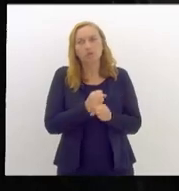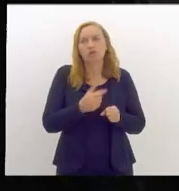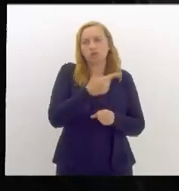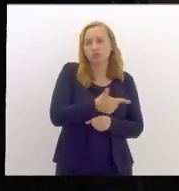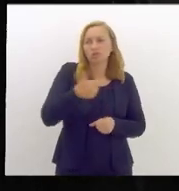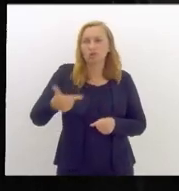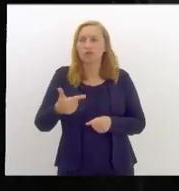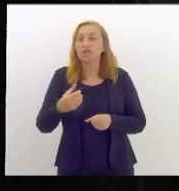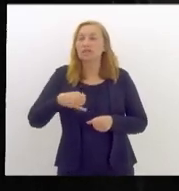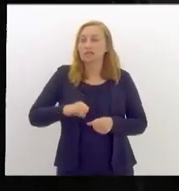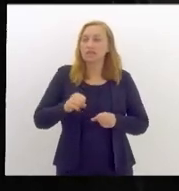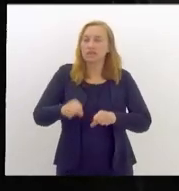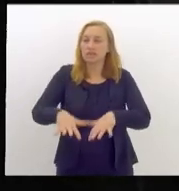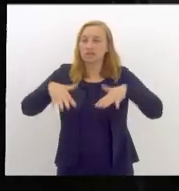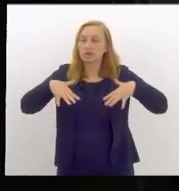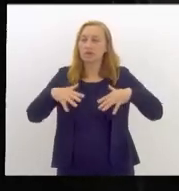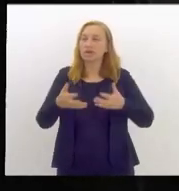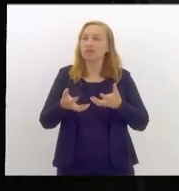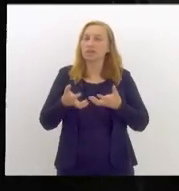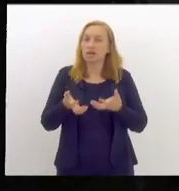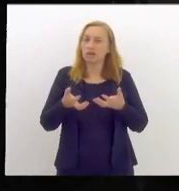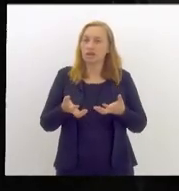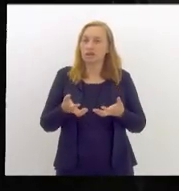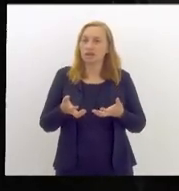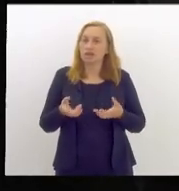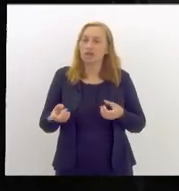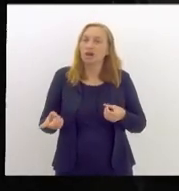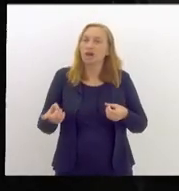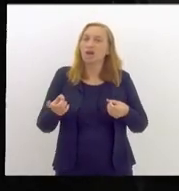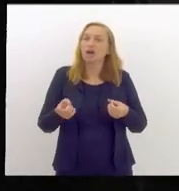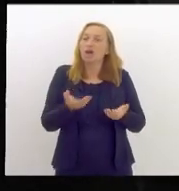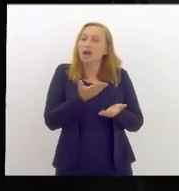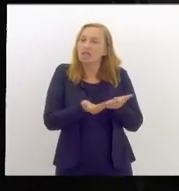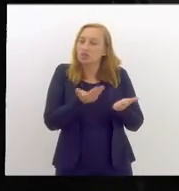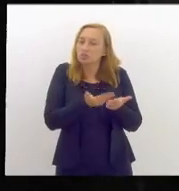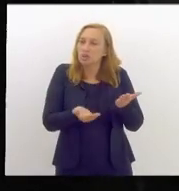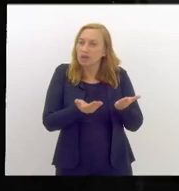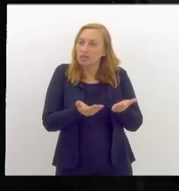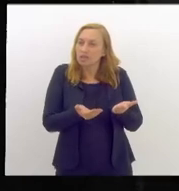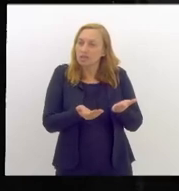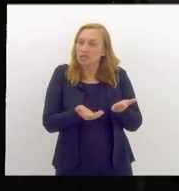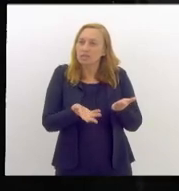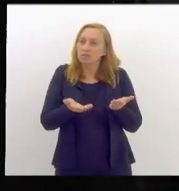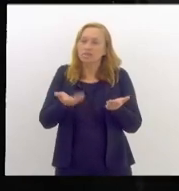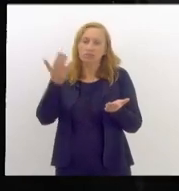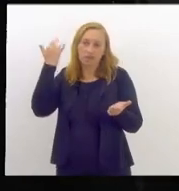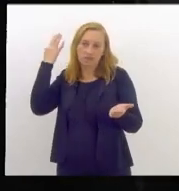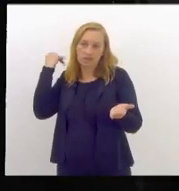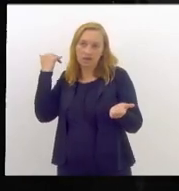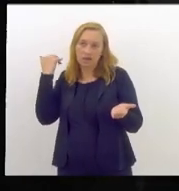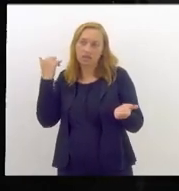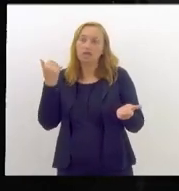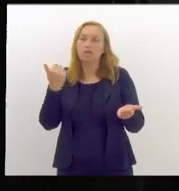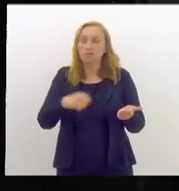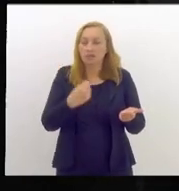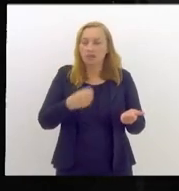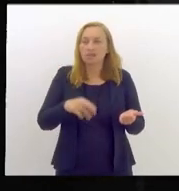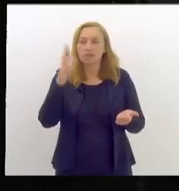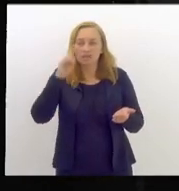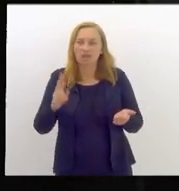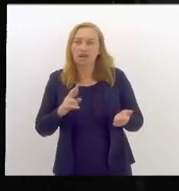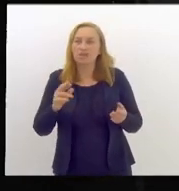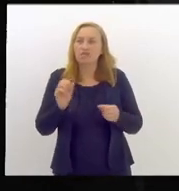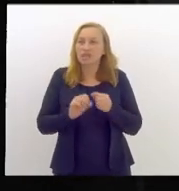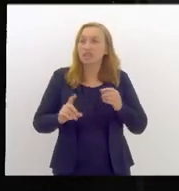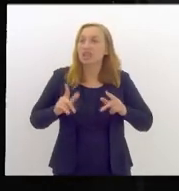e se Assembleia quiser praticar a recomposição das perdas acumuladas tem que fazer Renata exatamente